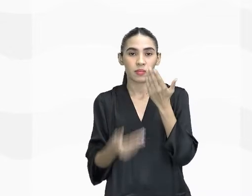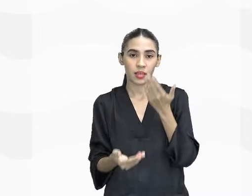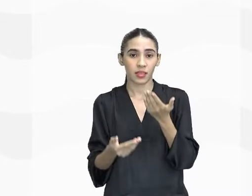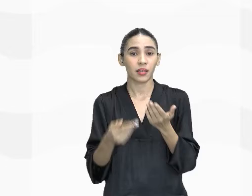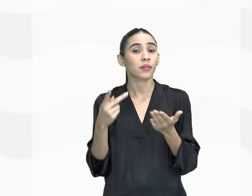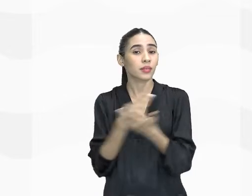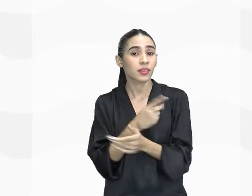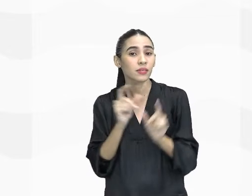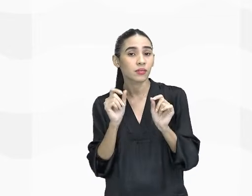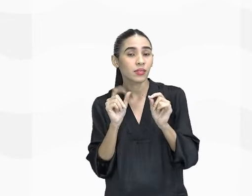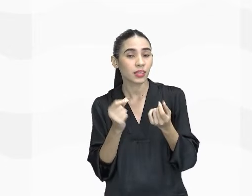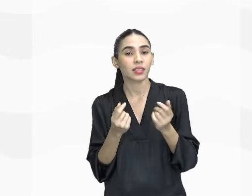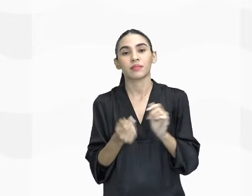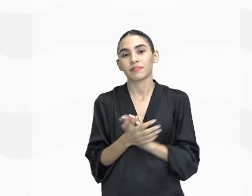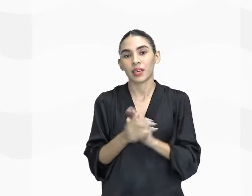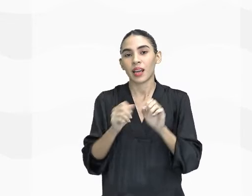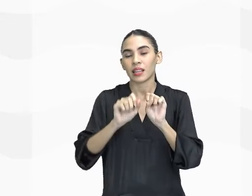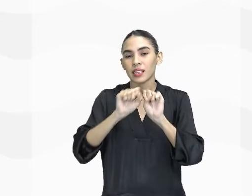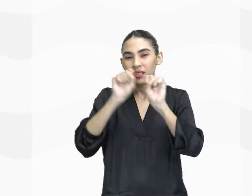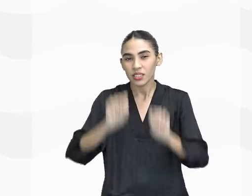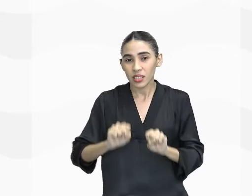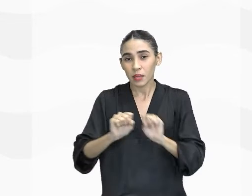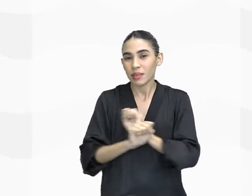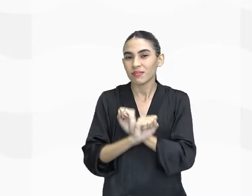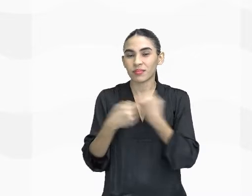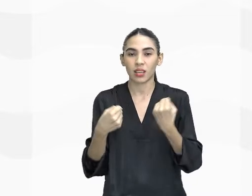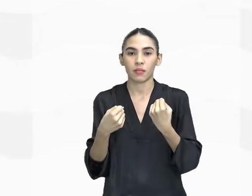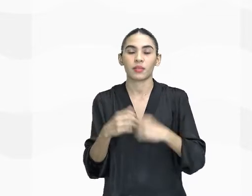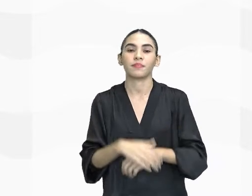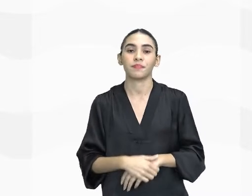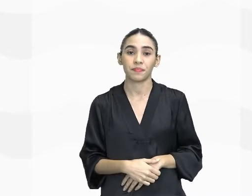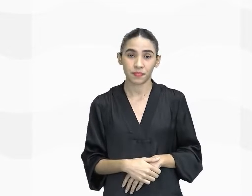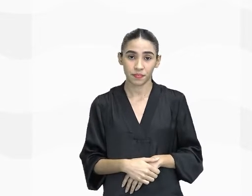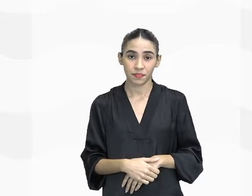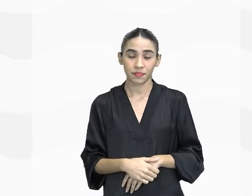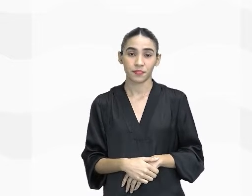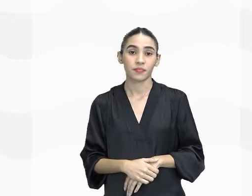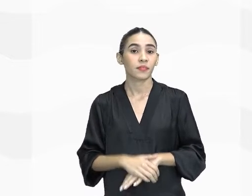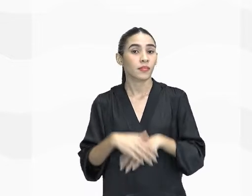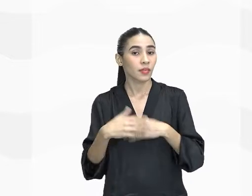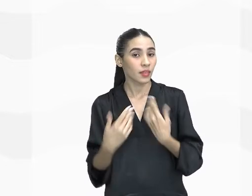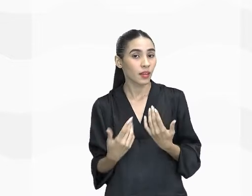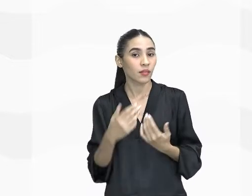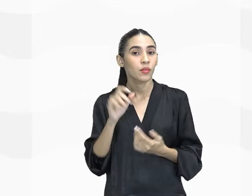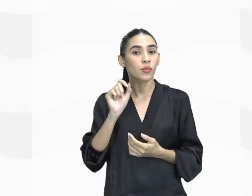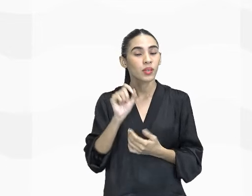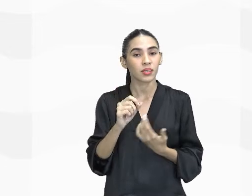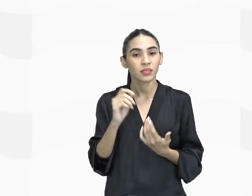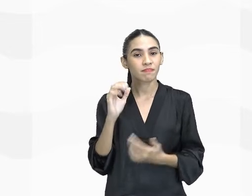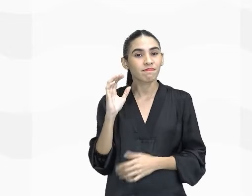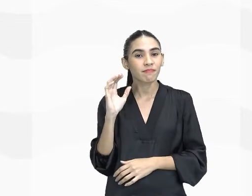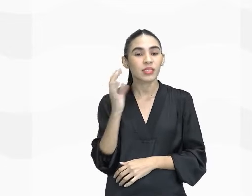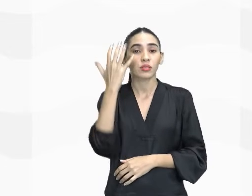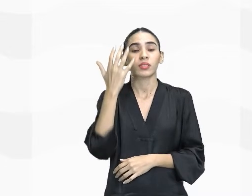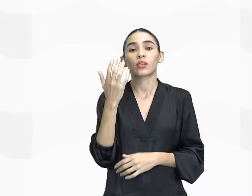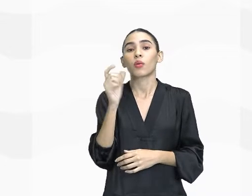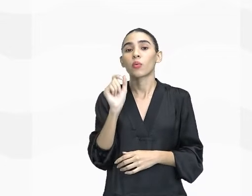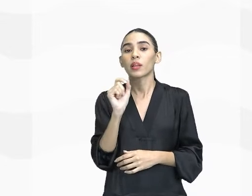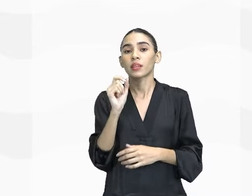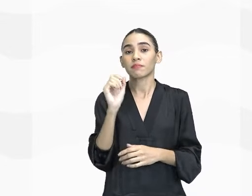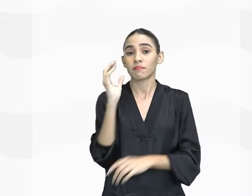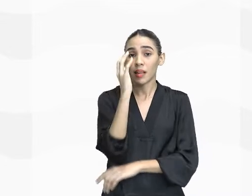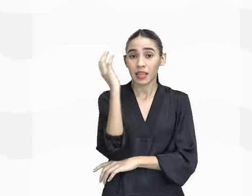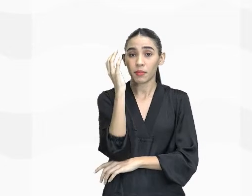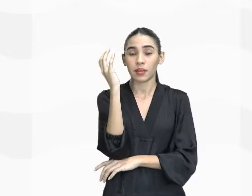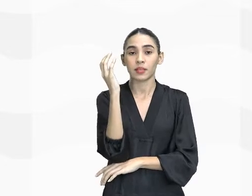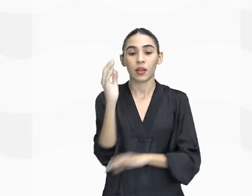teremos como consequência o colapso dos sistemas alimentares. E aí é exatamente uma situação de justiça climática, né?